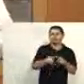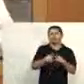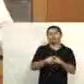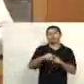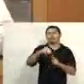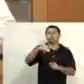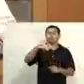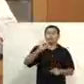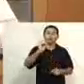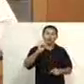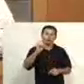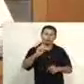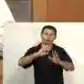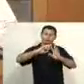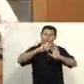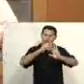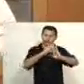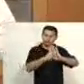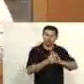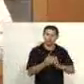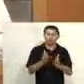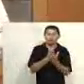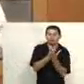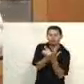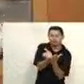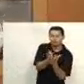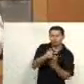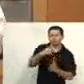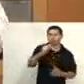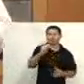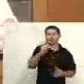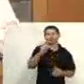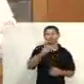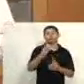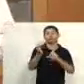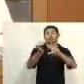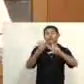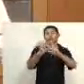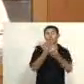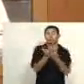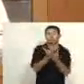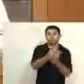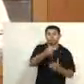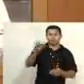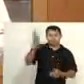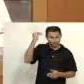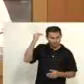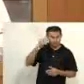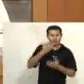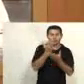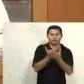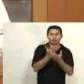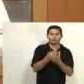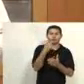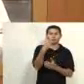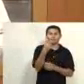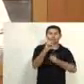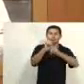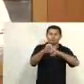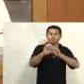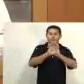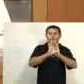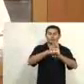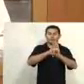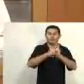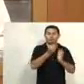mediana, variância, desvio padrão, tá? Na teleaula da semana passada, na teleaula 2, trabalhamos com os